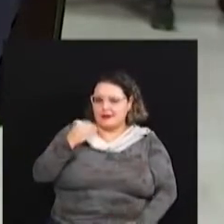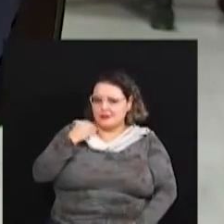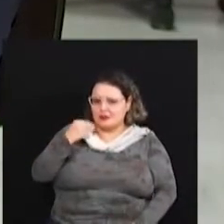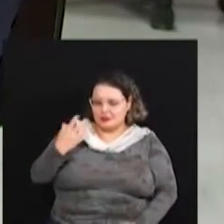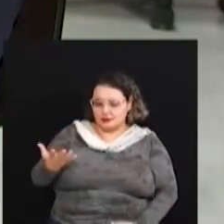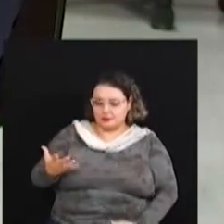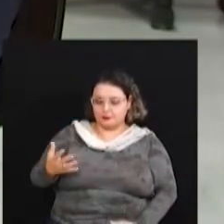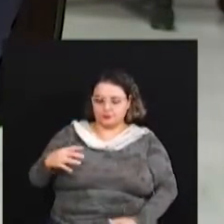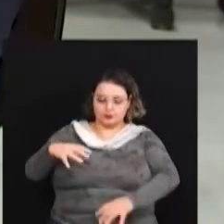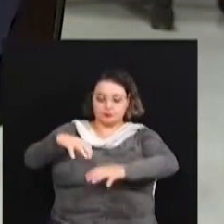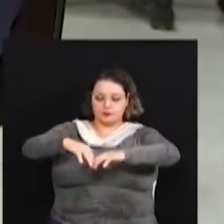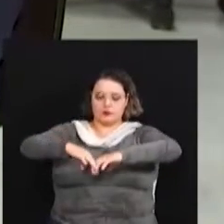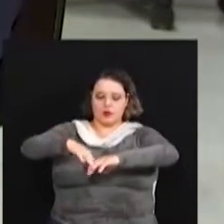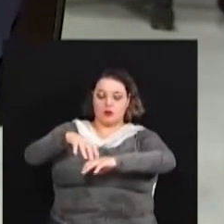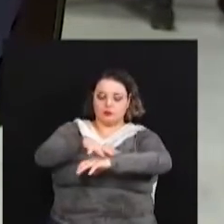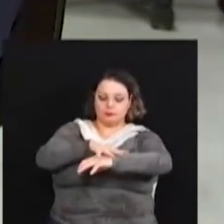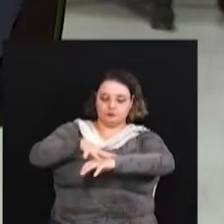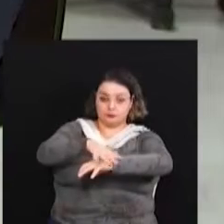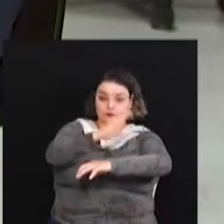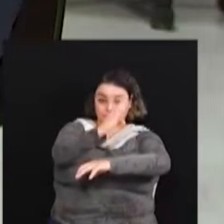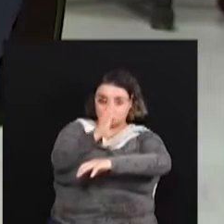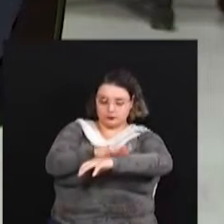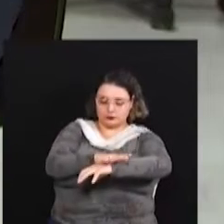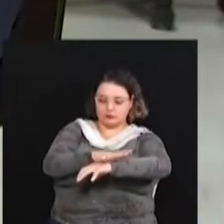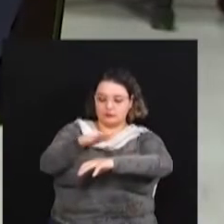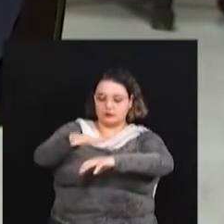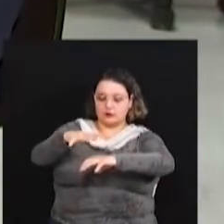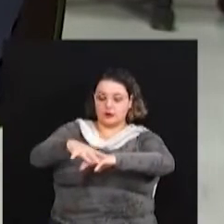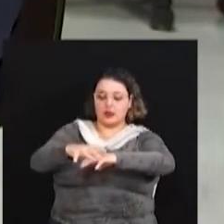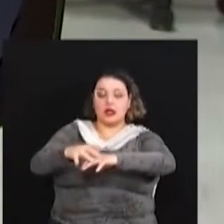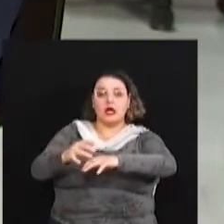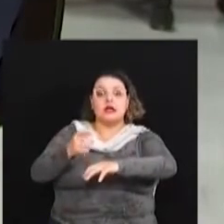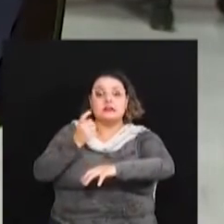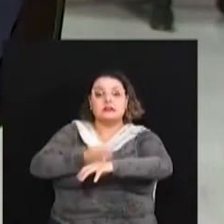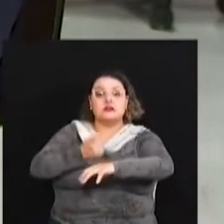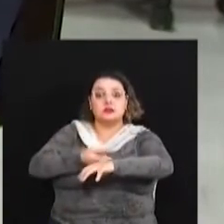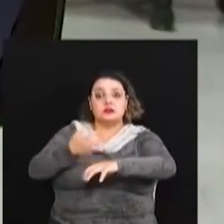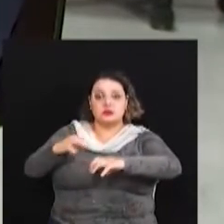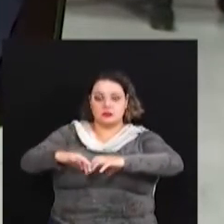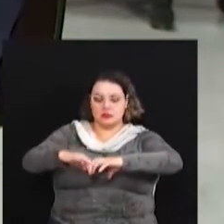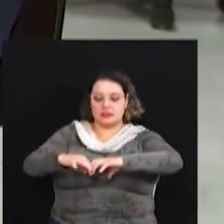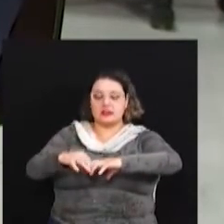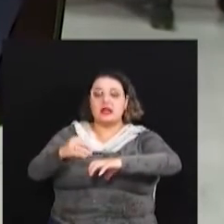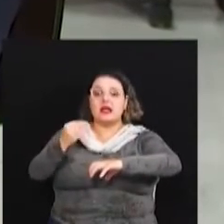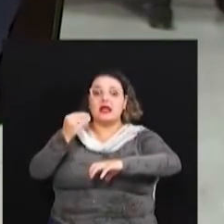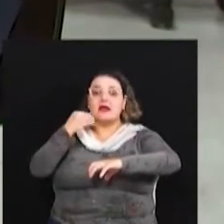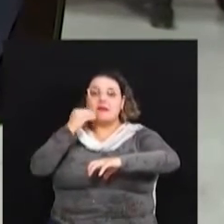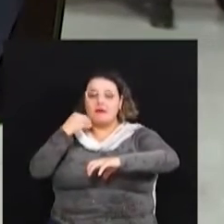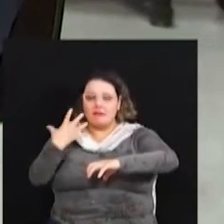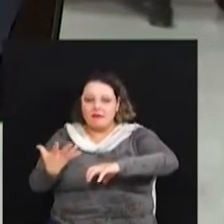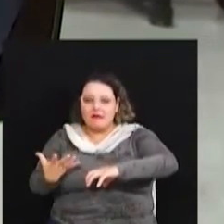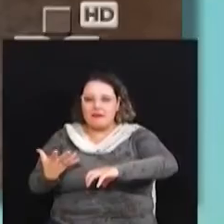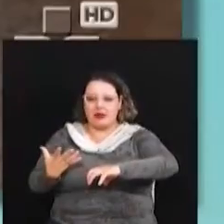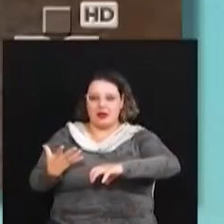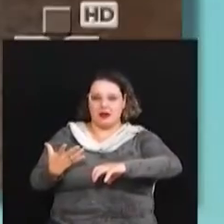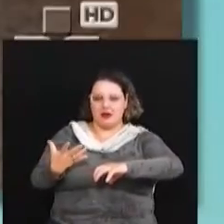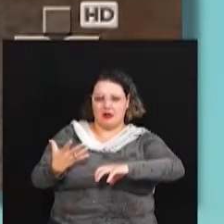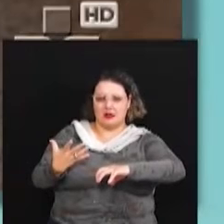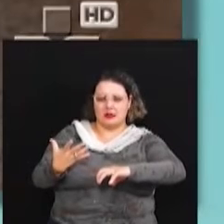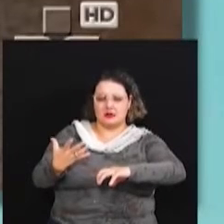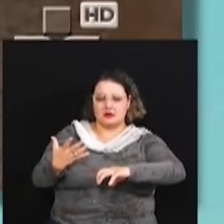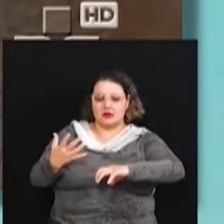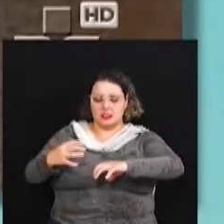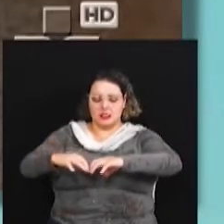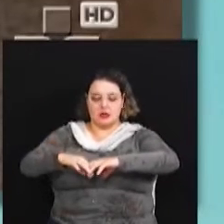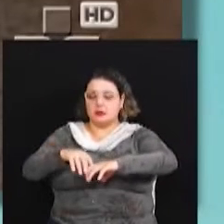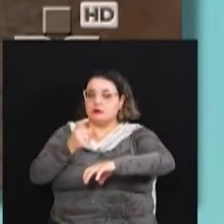uma placa, né, e as placas são rígidas, mas nessas placas existem zonas de falhas e de fraturas. Ou seja,